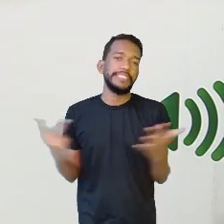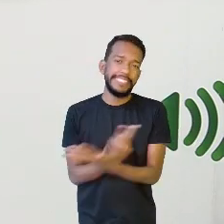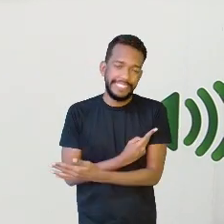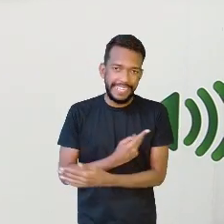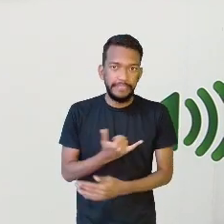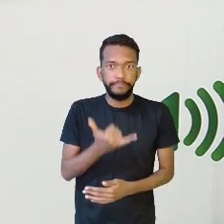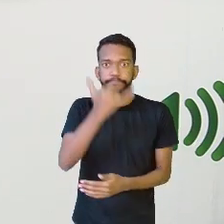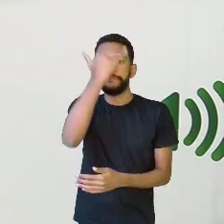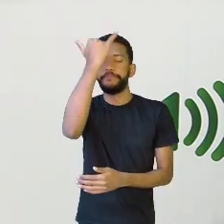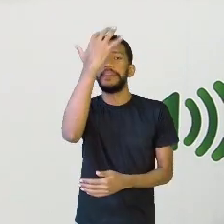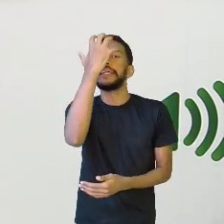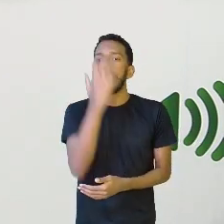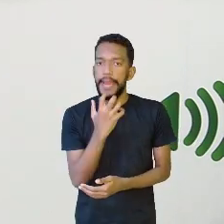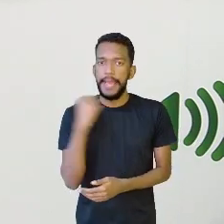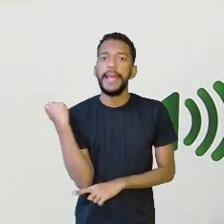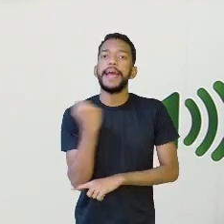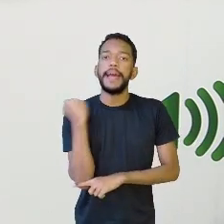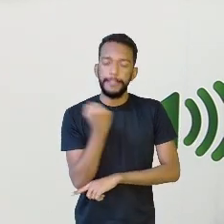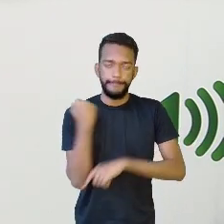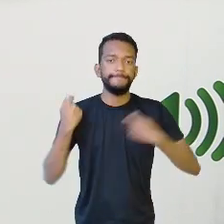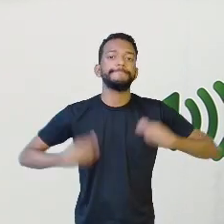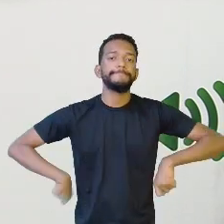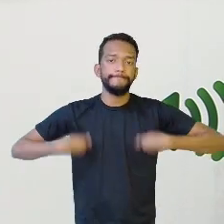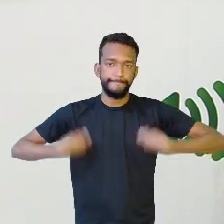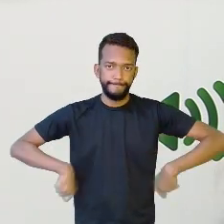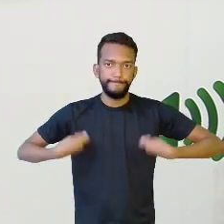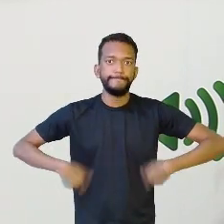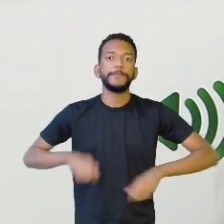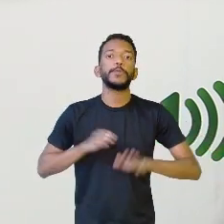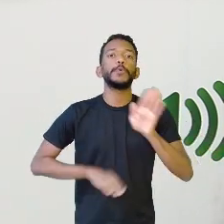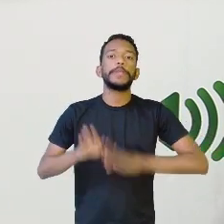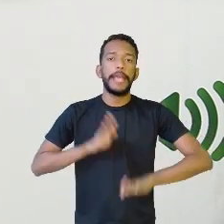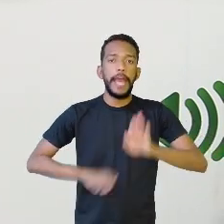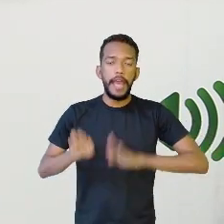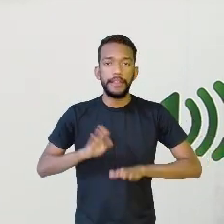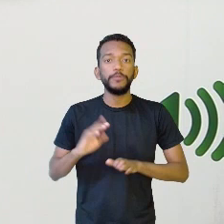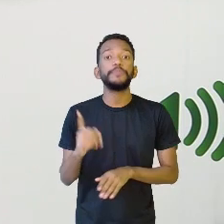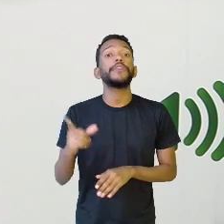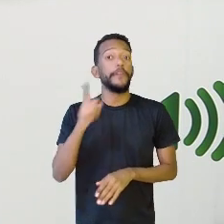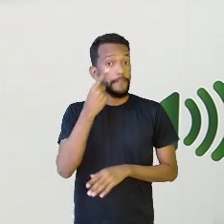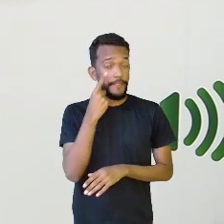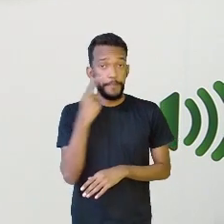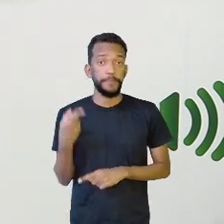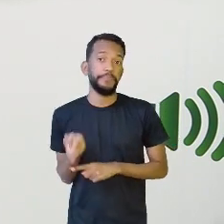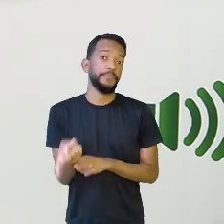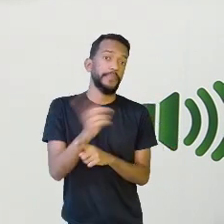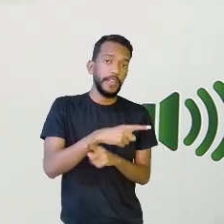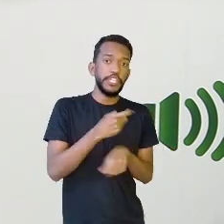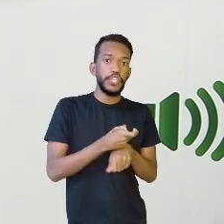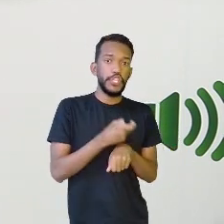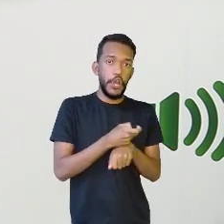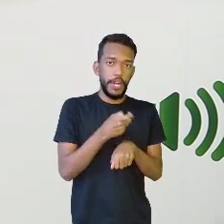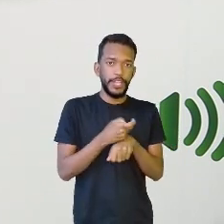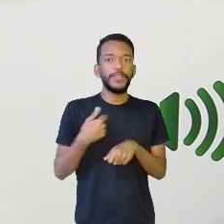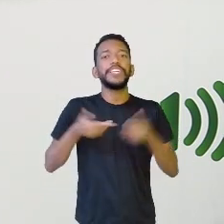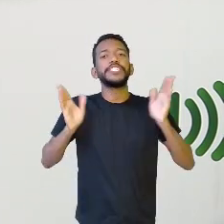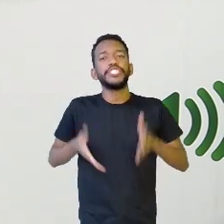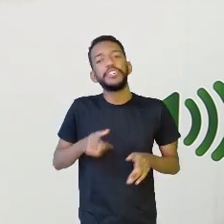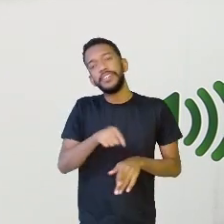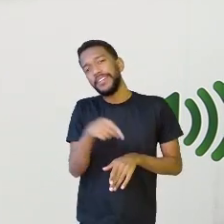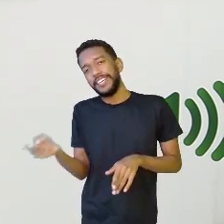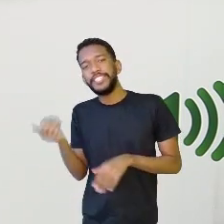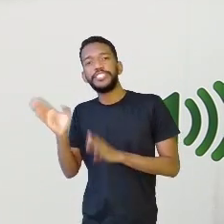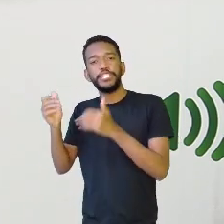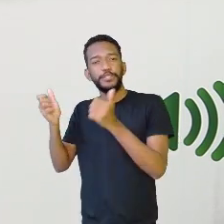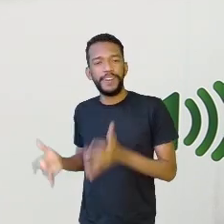acidente muito sério. Então a gente precisa ter cuidado. Lembra, nós temos o combustível sólido, e aí os exemplos que eu dei hoje,